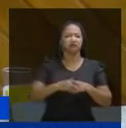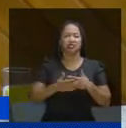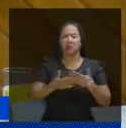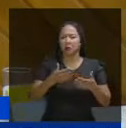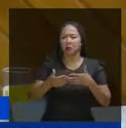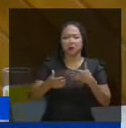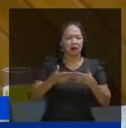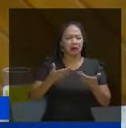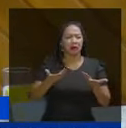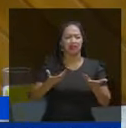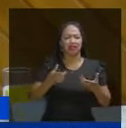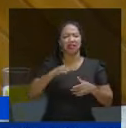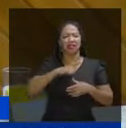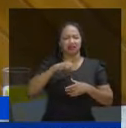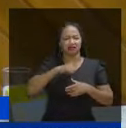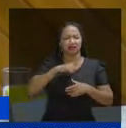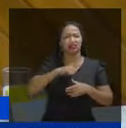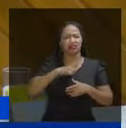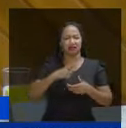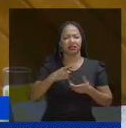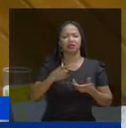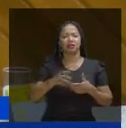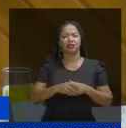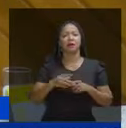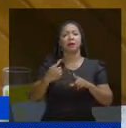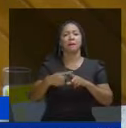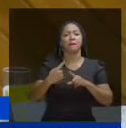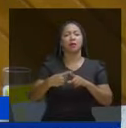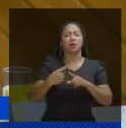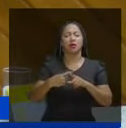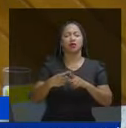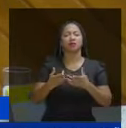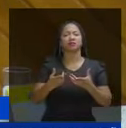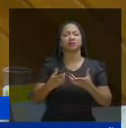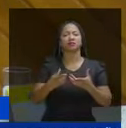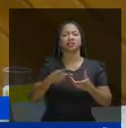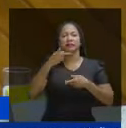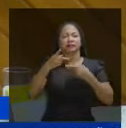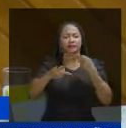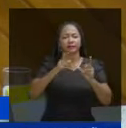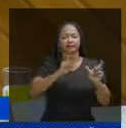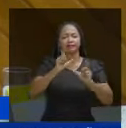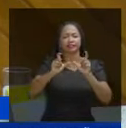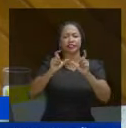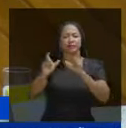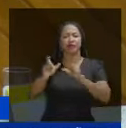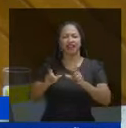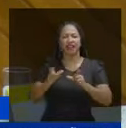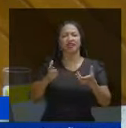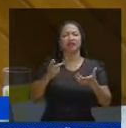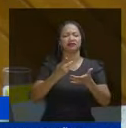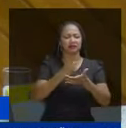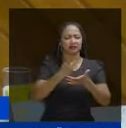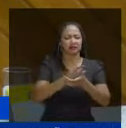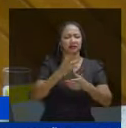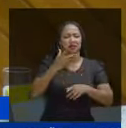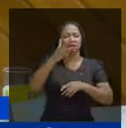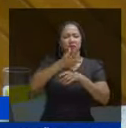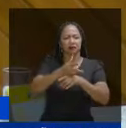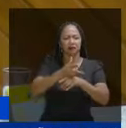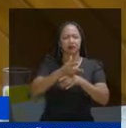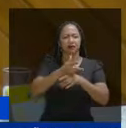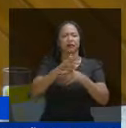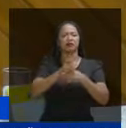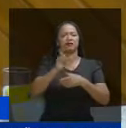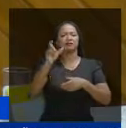qualquer trecho que a caracterize. Isso porque os termos supostamente ofensivos e utilizados no vídeo impugnado pelo